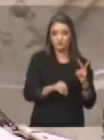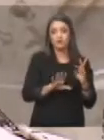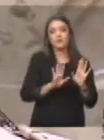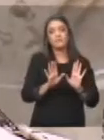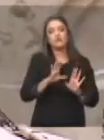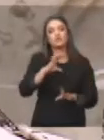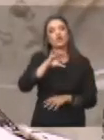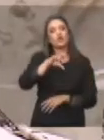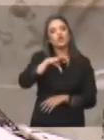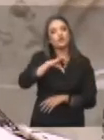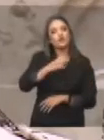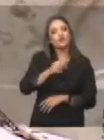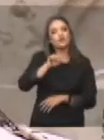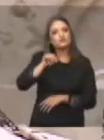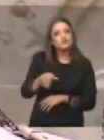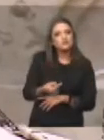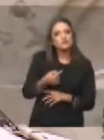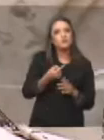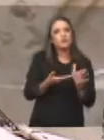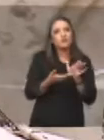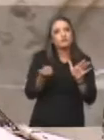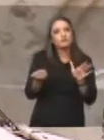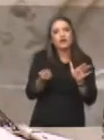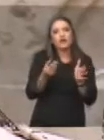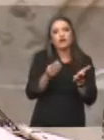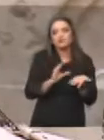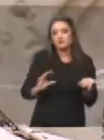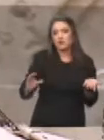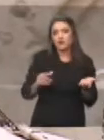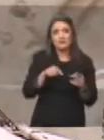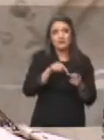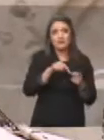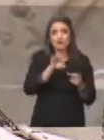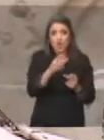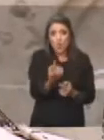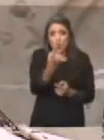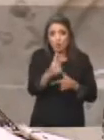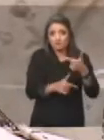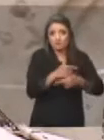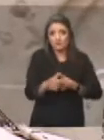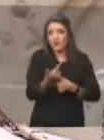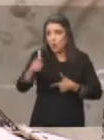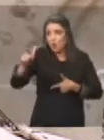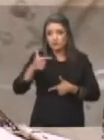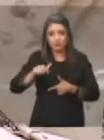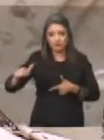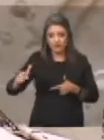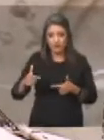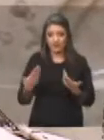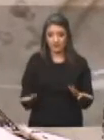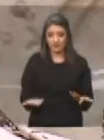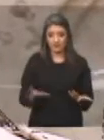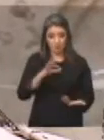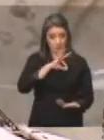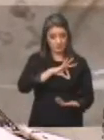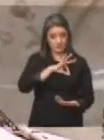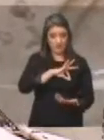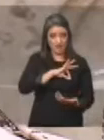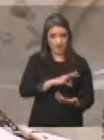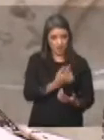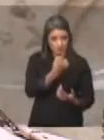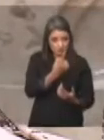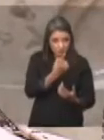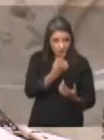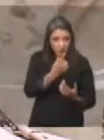96.522 foram retirados da conta de Raimundo, sem outra fonte de renda, no período, valor mais que 4 vezes superior à sua